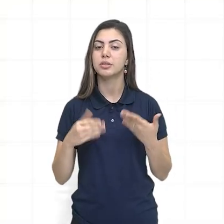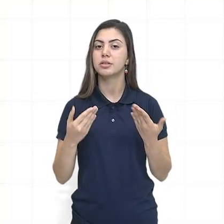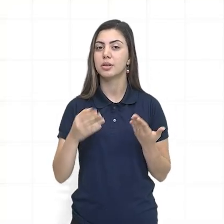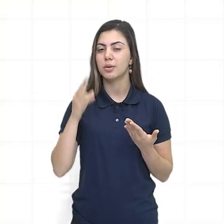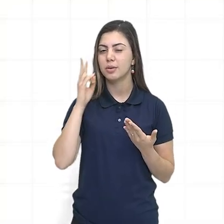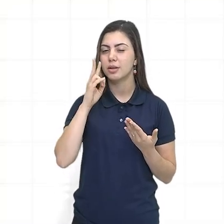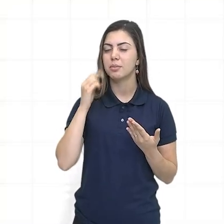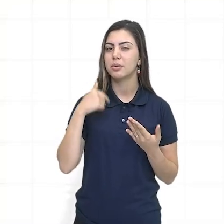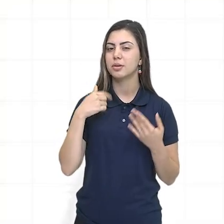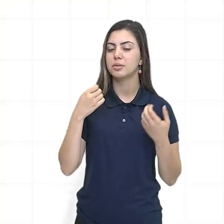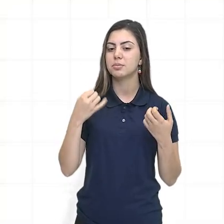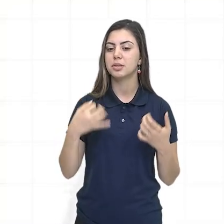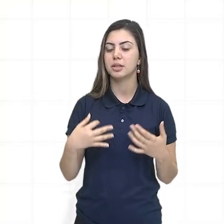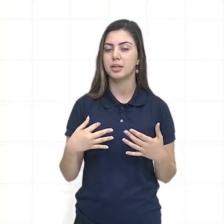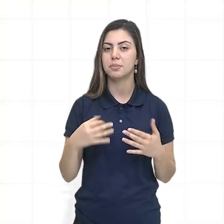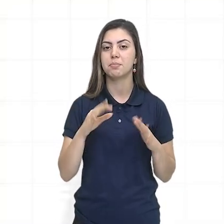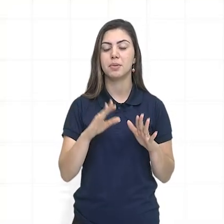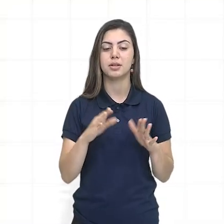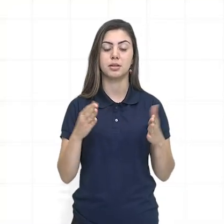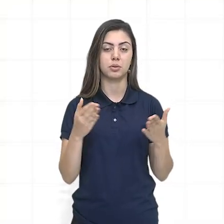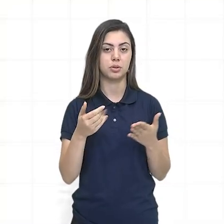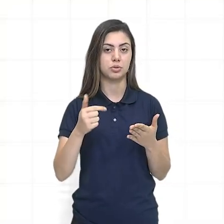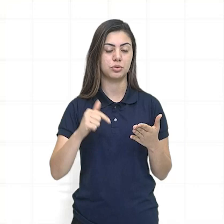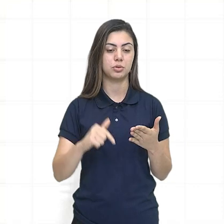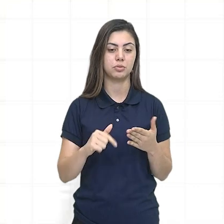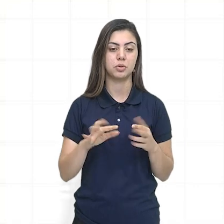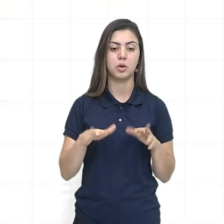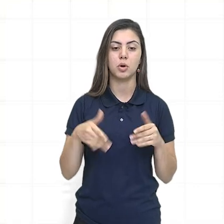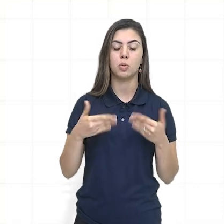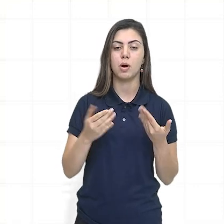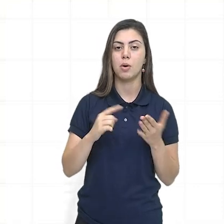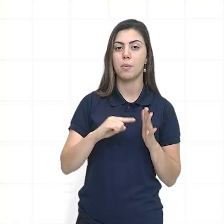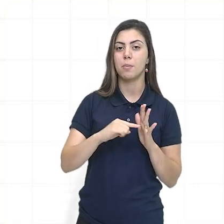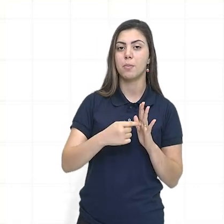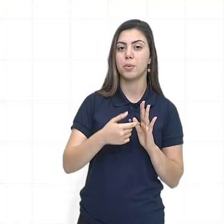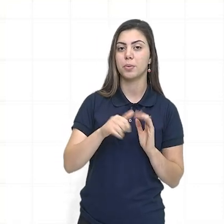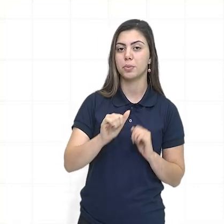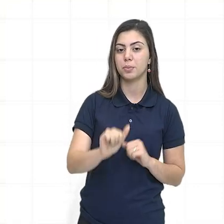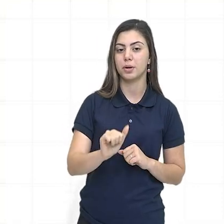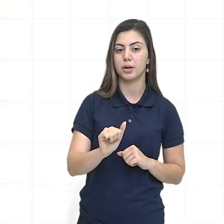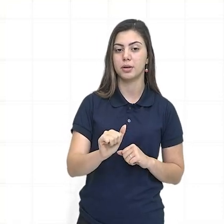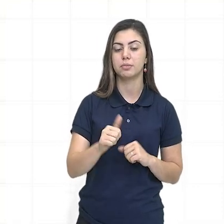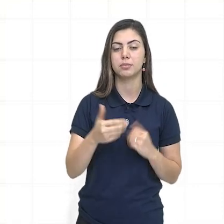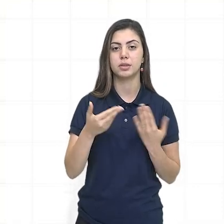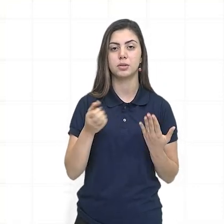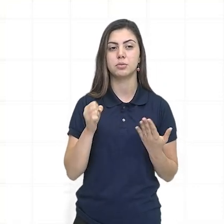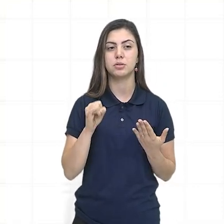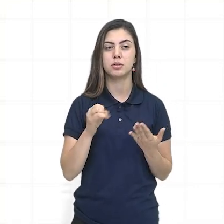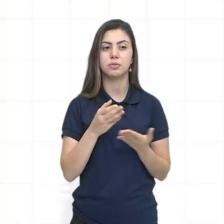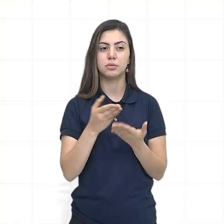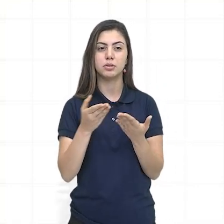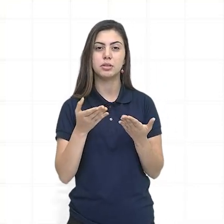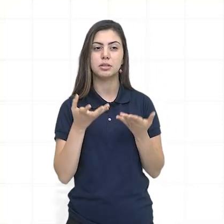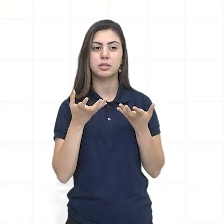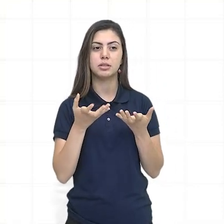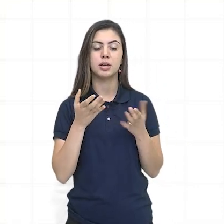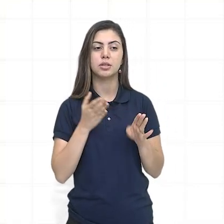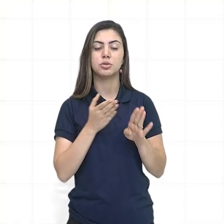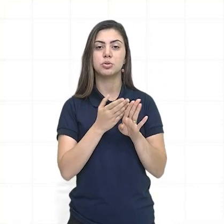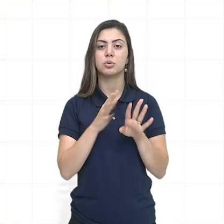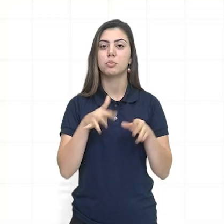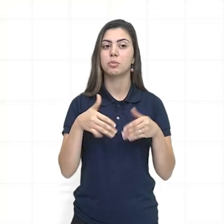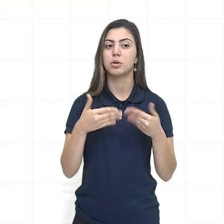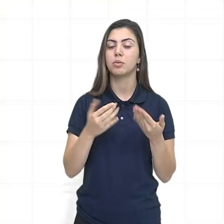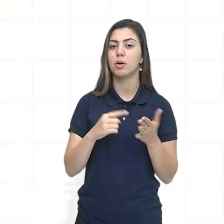anteriormente, mas vamos supor, eu quero saber, ó, qual é a coordenada do ponto A. Ó. Se você quer saber qual é a coordenada do ponto A,